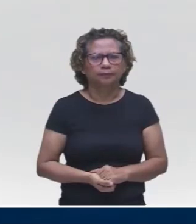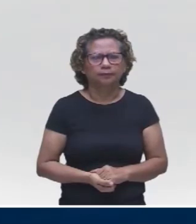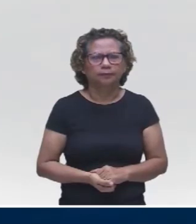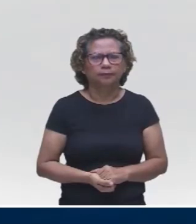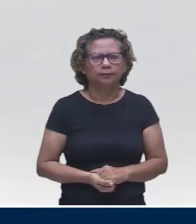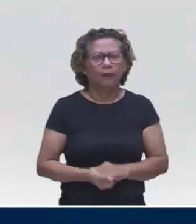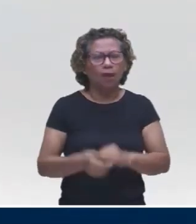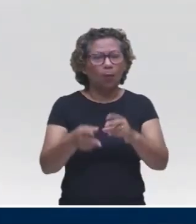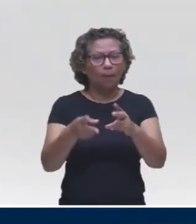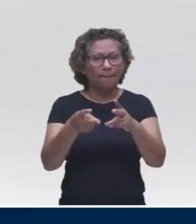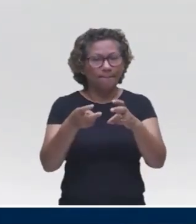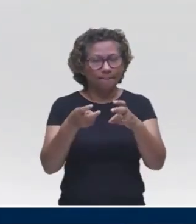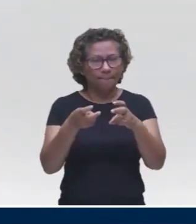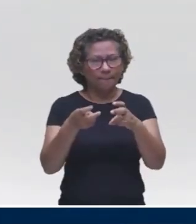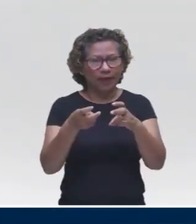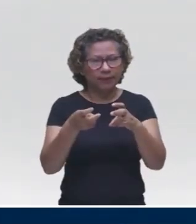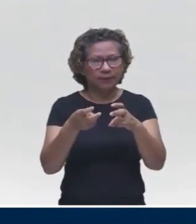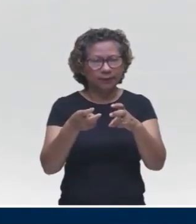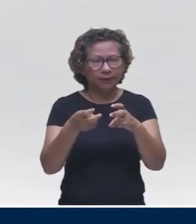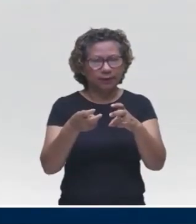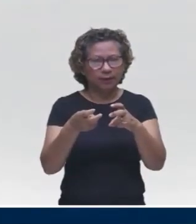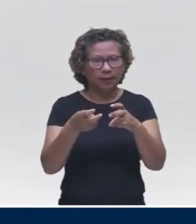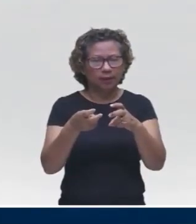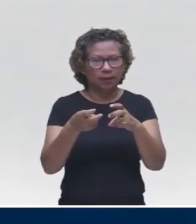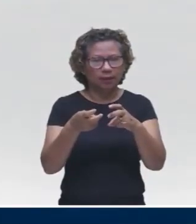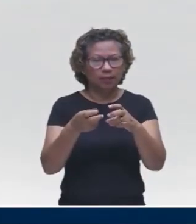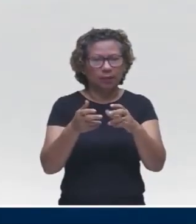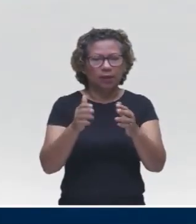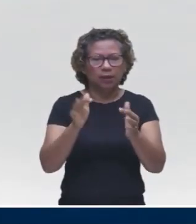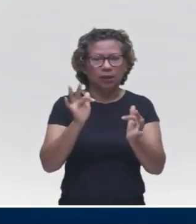Então, ó, na nossa função,